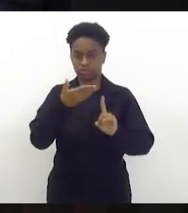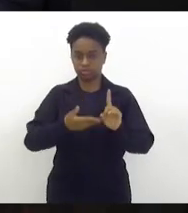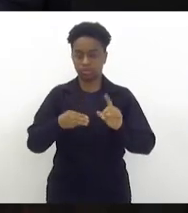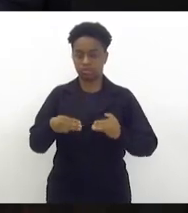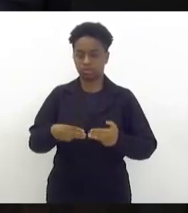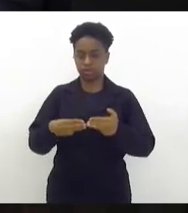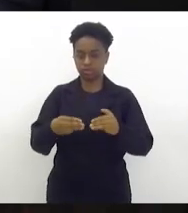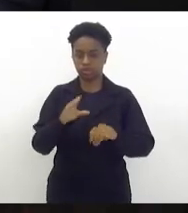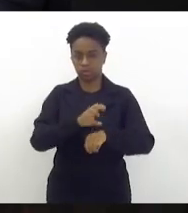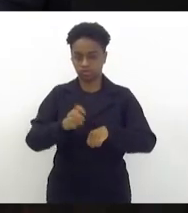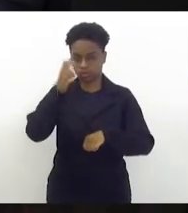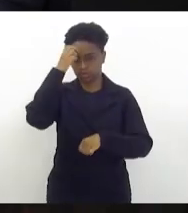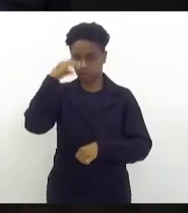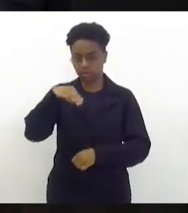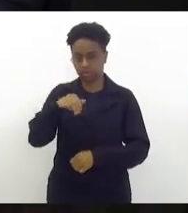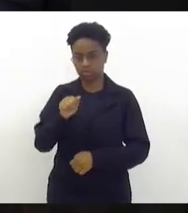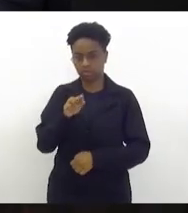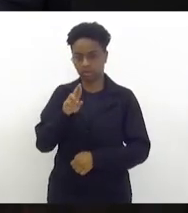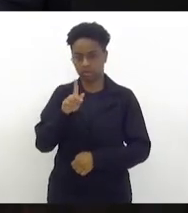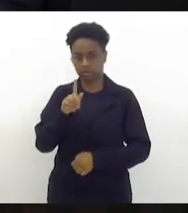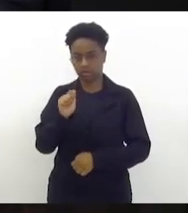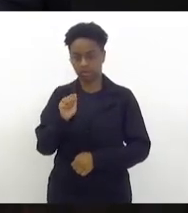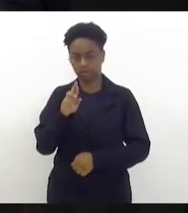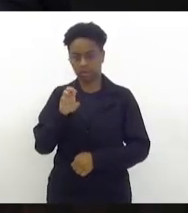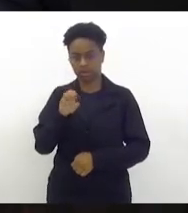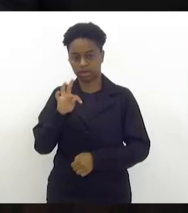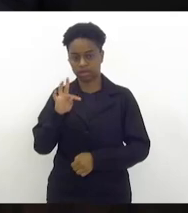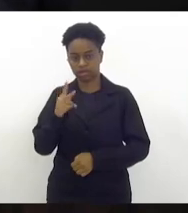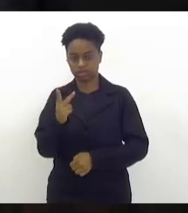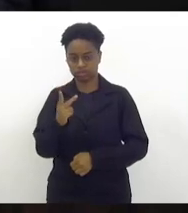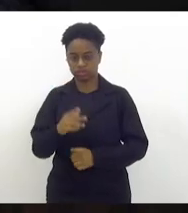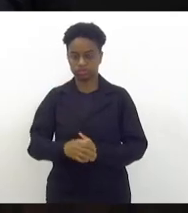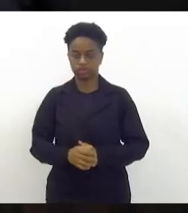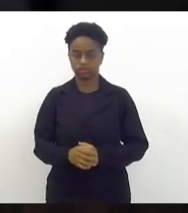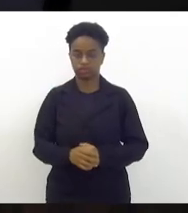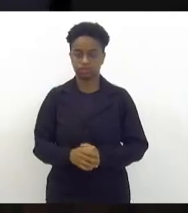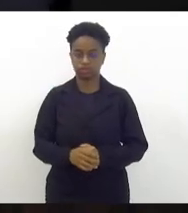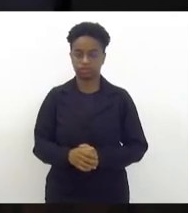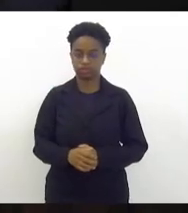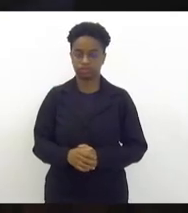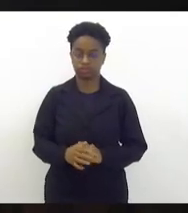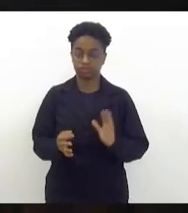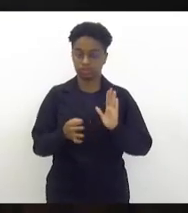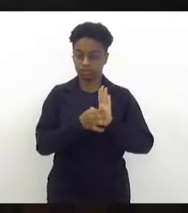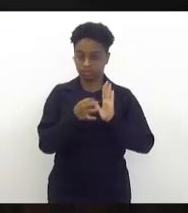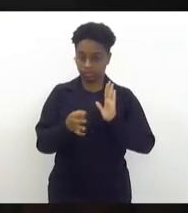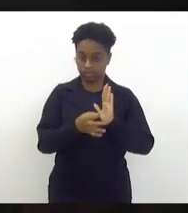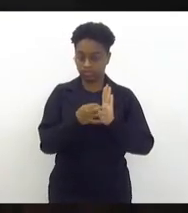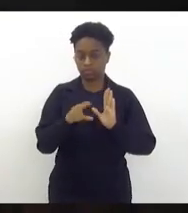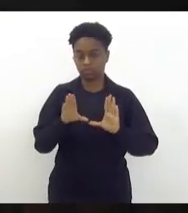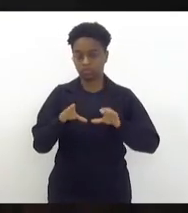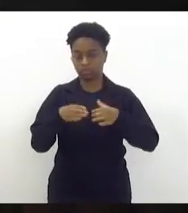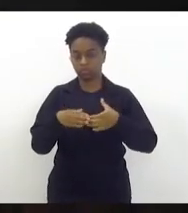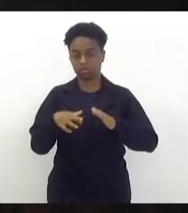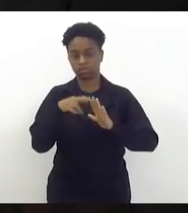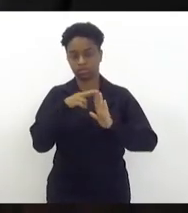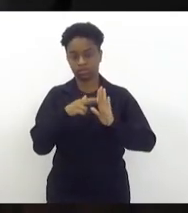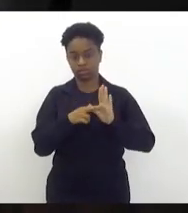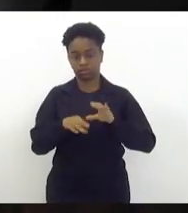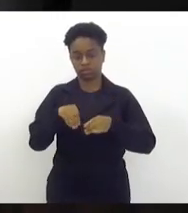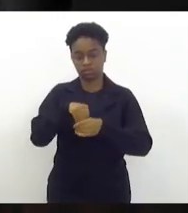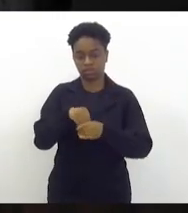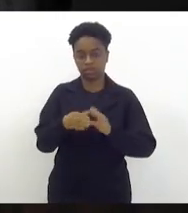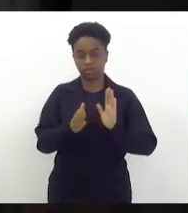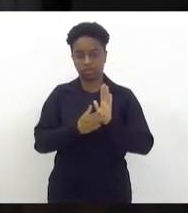da Cultura, senhora Margarete Menezes, da Purificação Costa. Parecer da Comissão de Normas Internas e Proposições